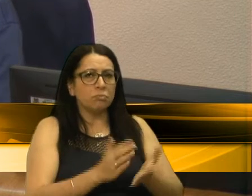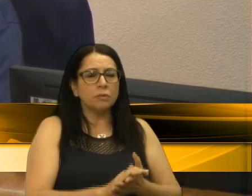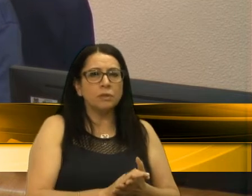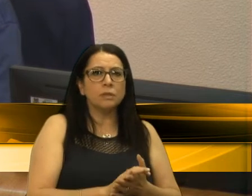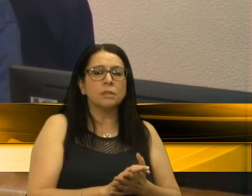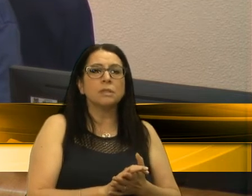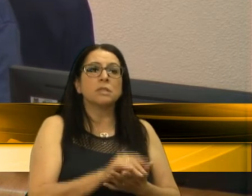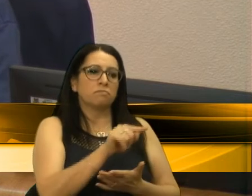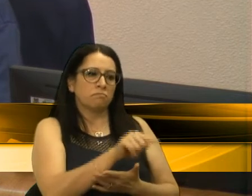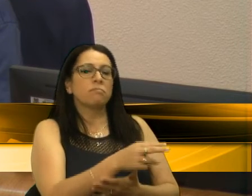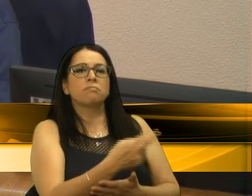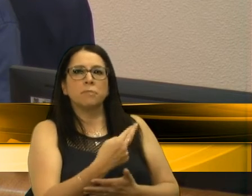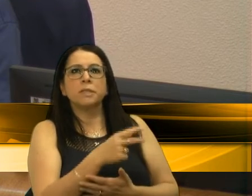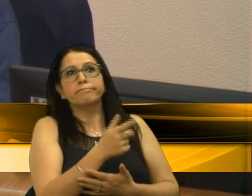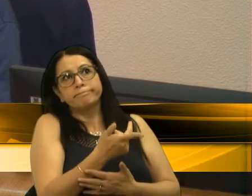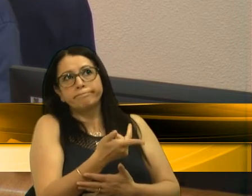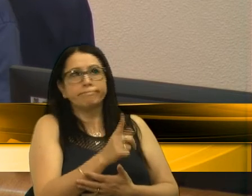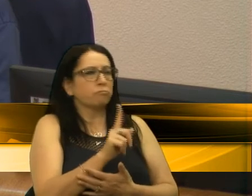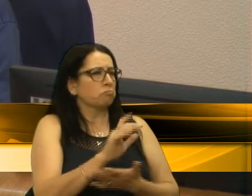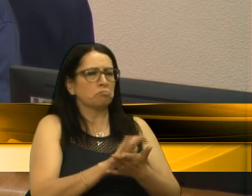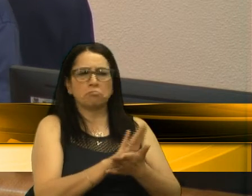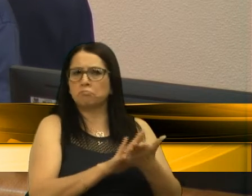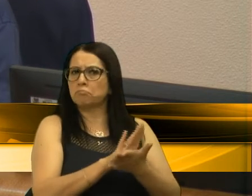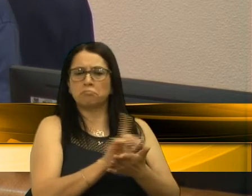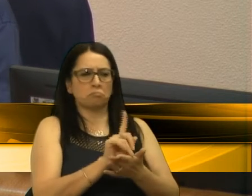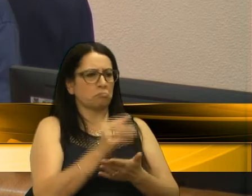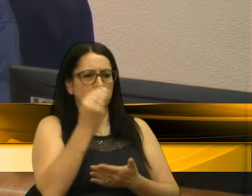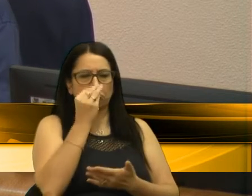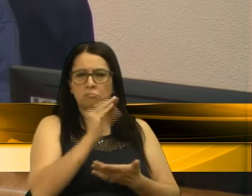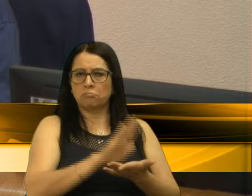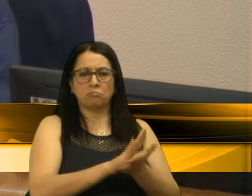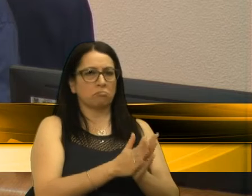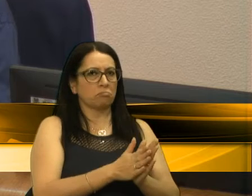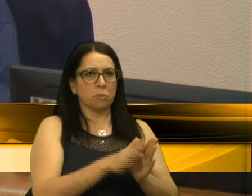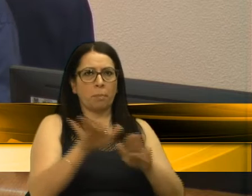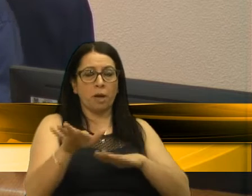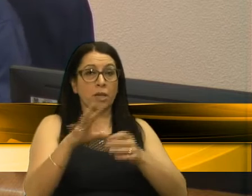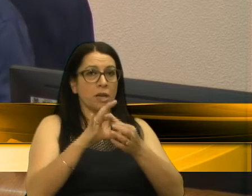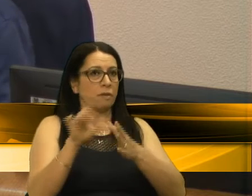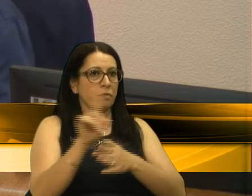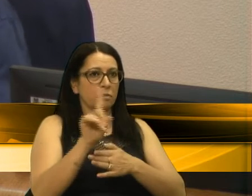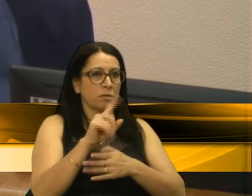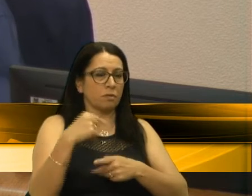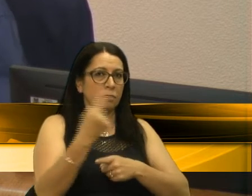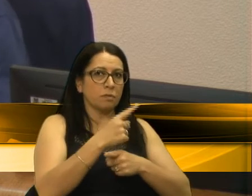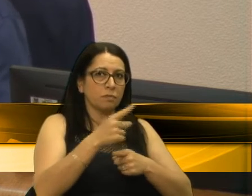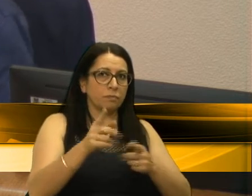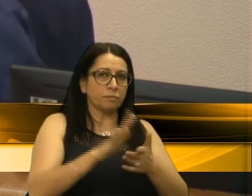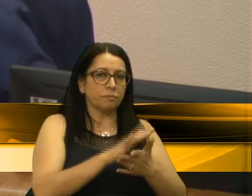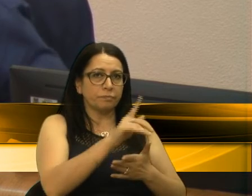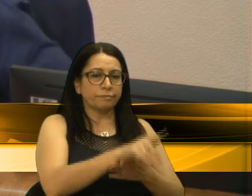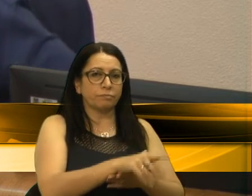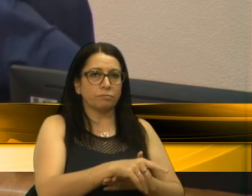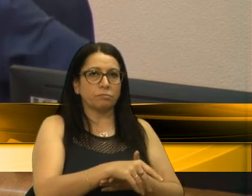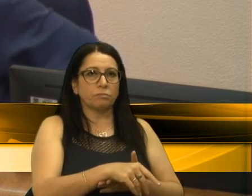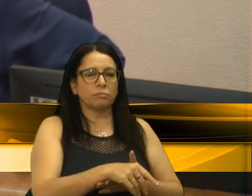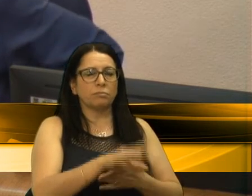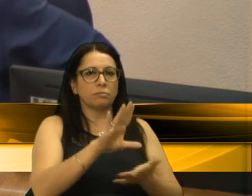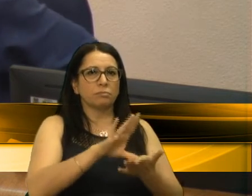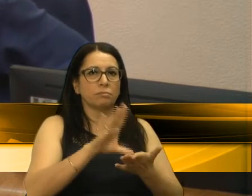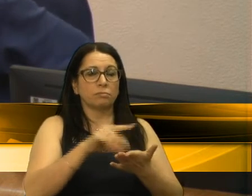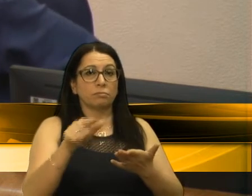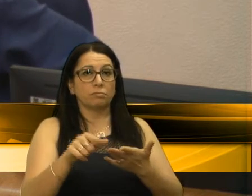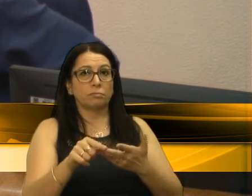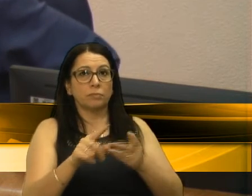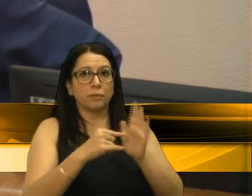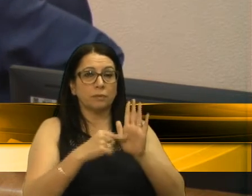Senhor Gilmira Silva Neto, de forma alguma a administração agiu com discriminação à Parada Livre. Tivemos já em 2016 a parada aconteceu na Estação Férrea, na praça. Ela é anunciada